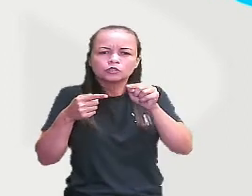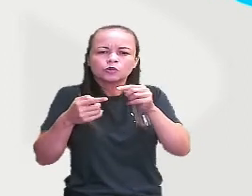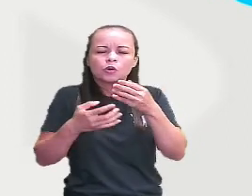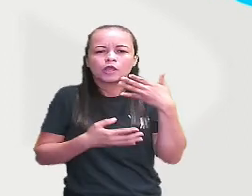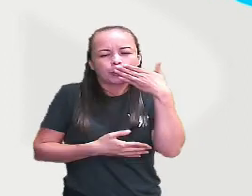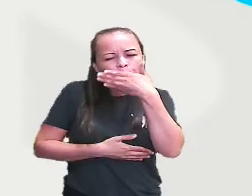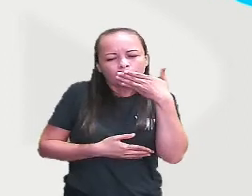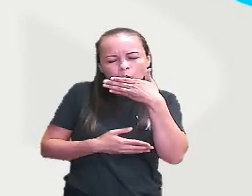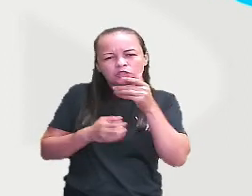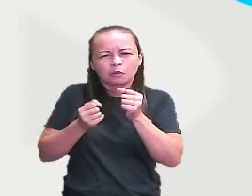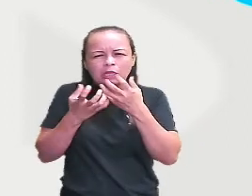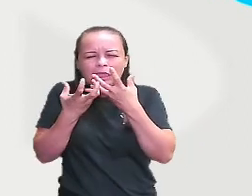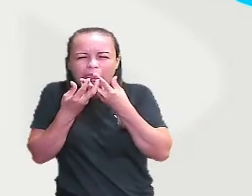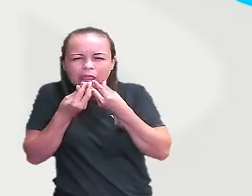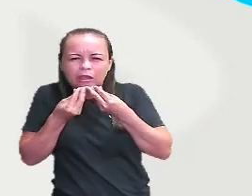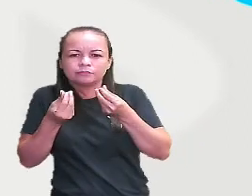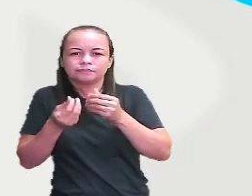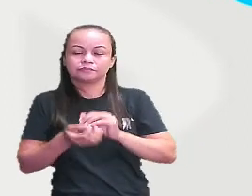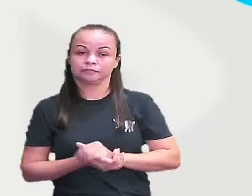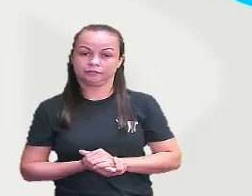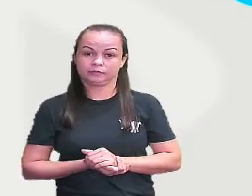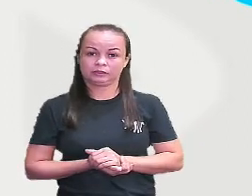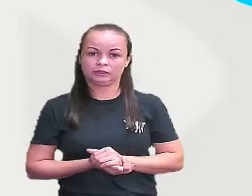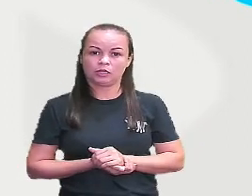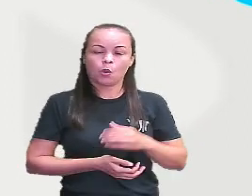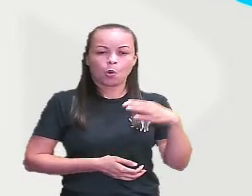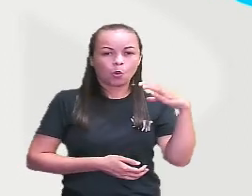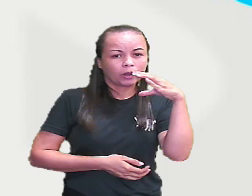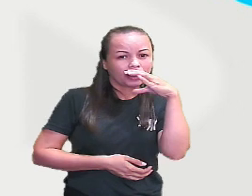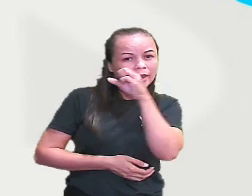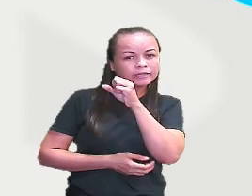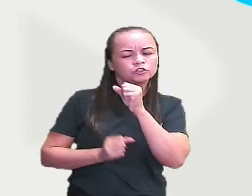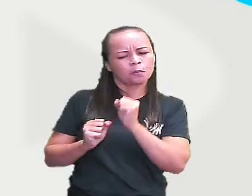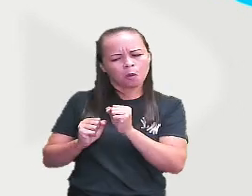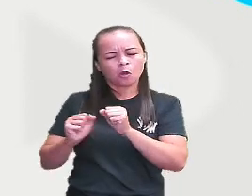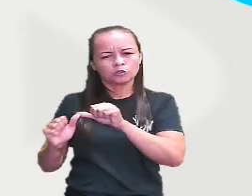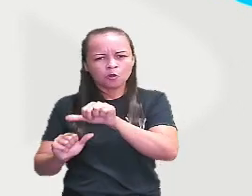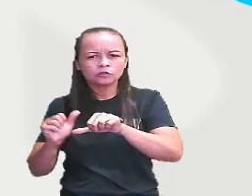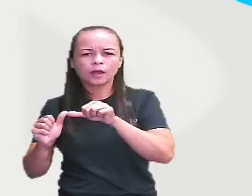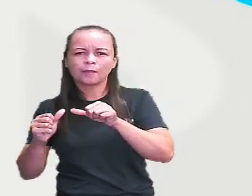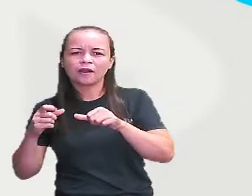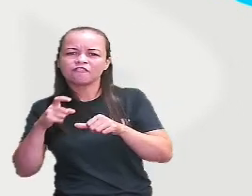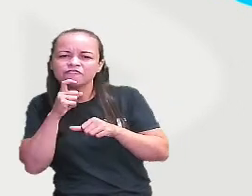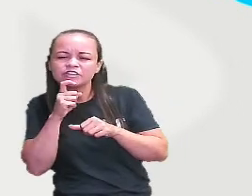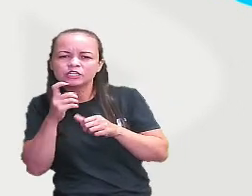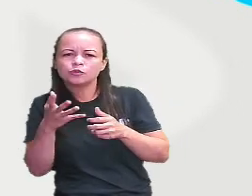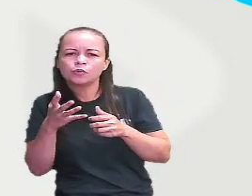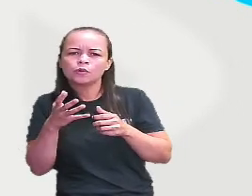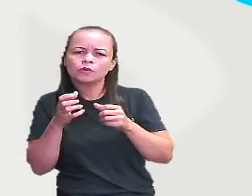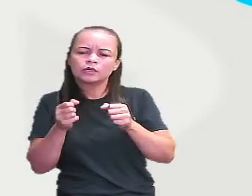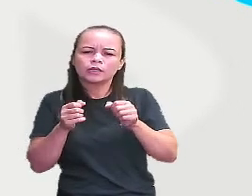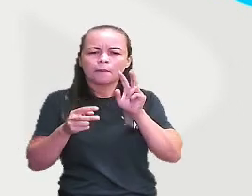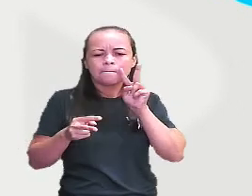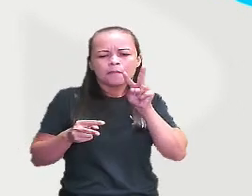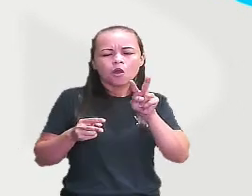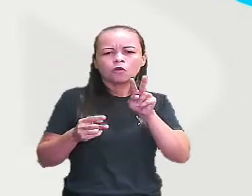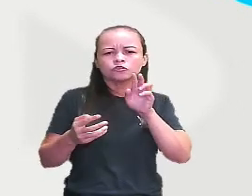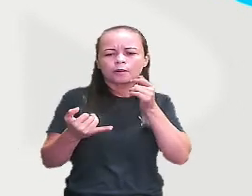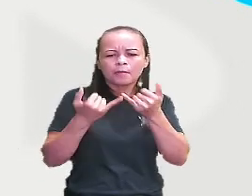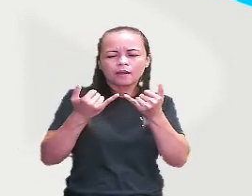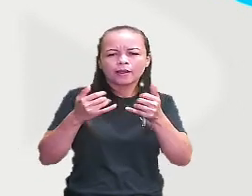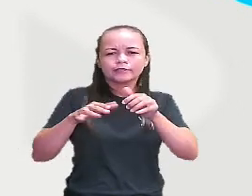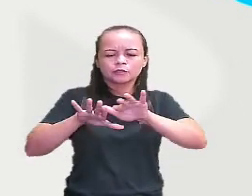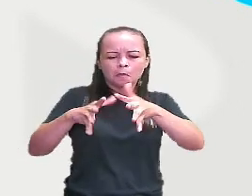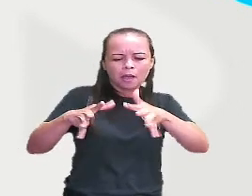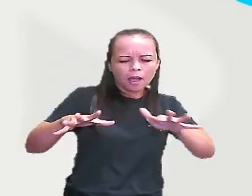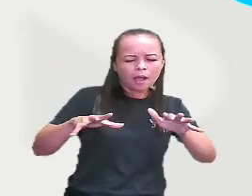amargo. O quente pode ser frio e o que parece um mar também pode ser um rio. Por que será